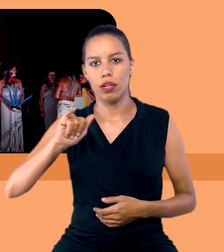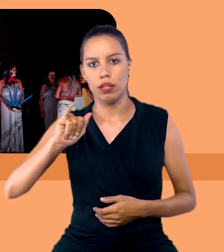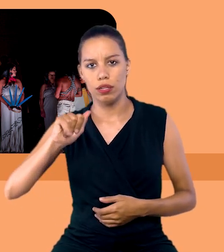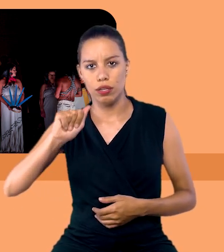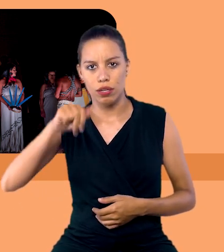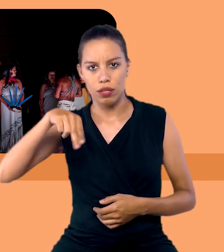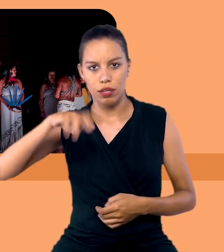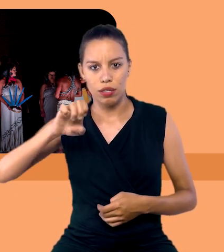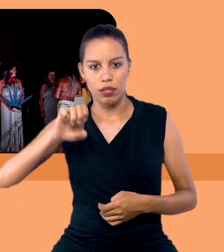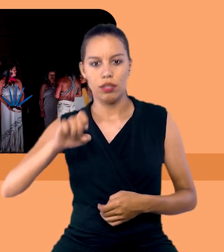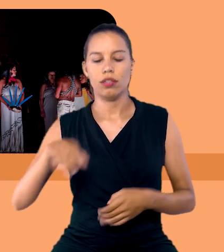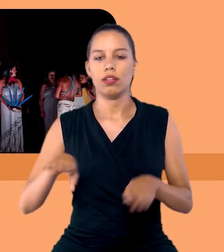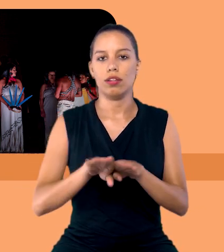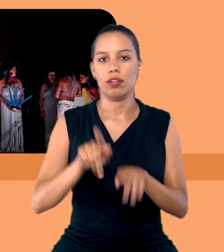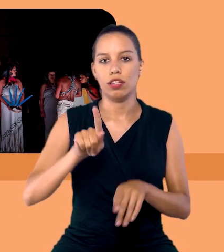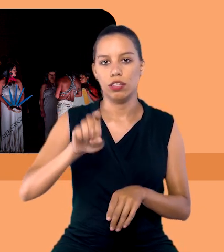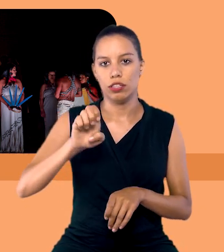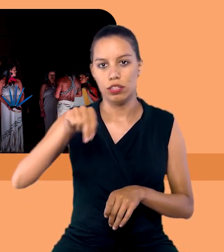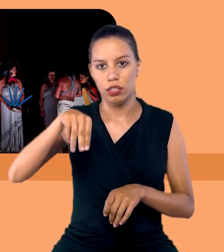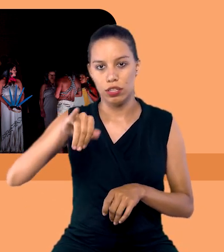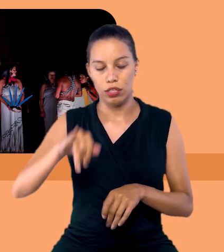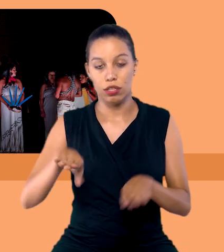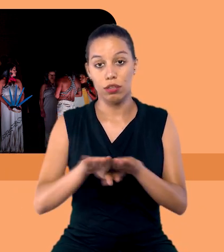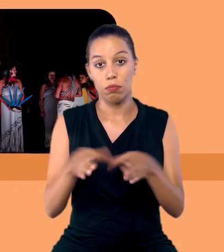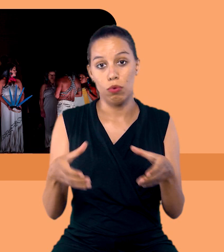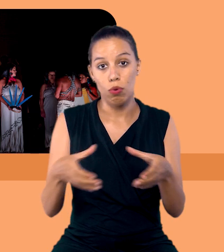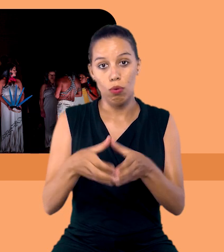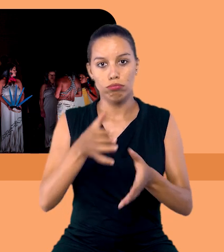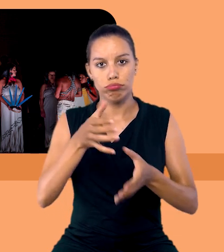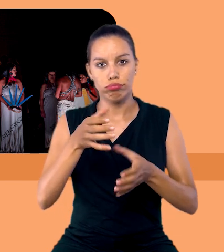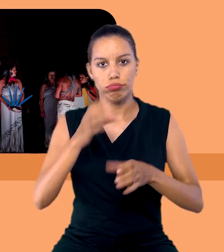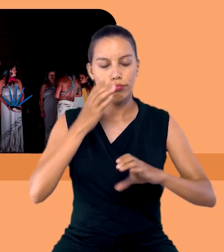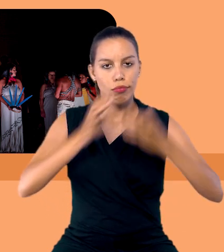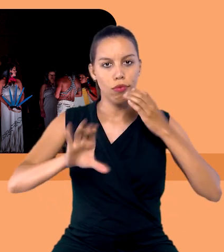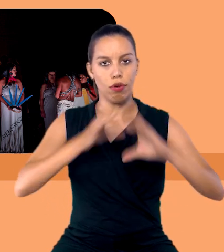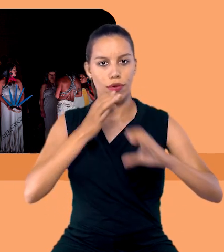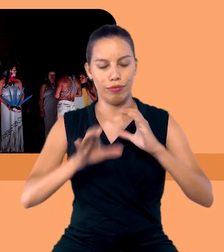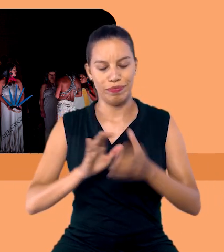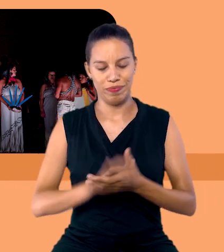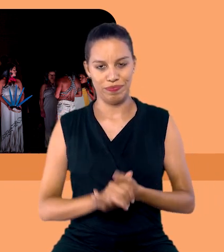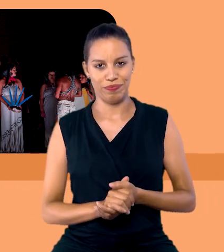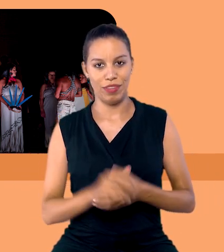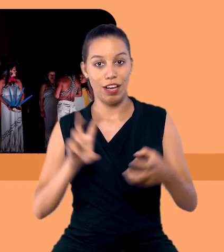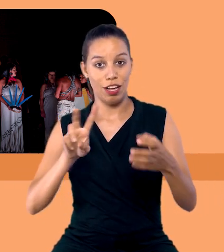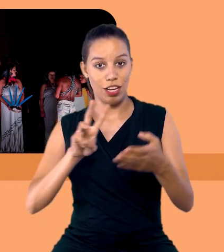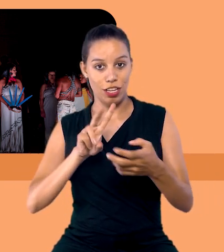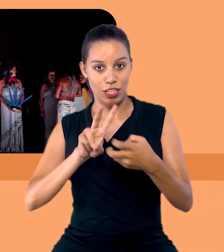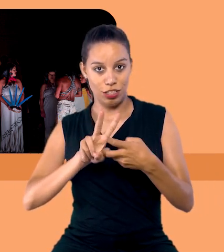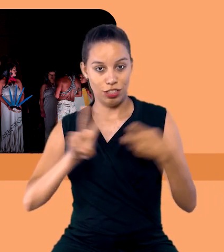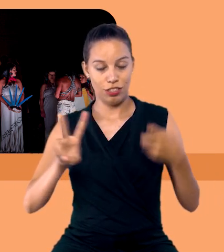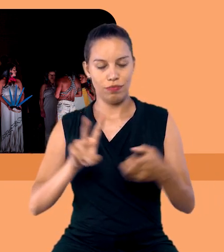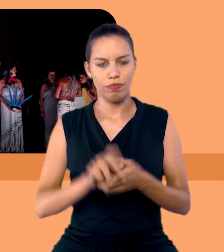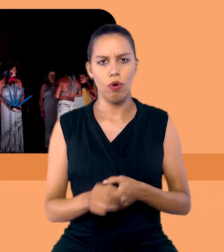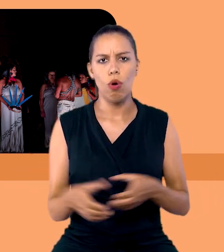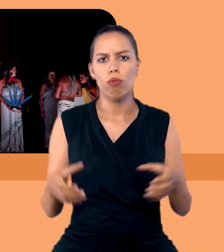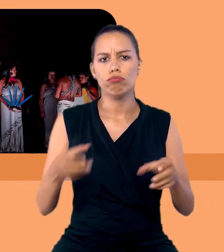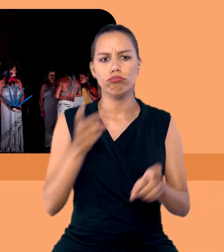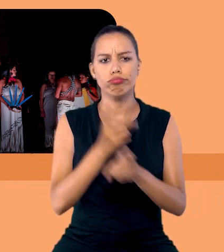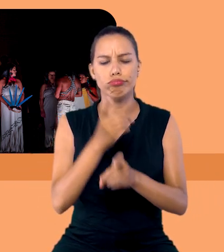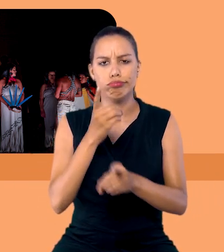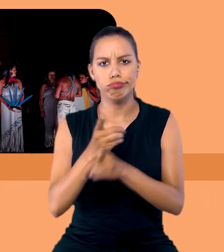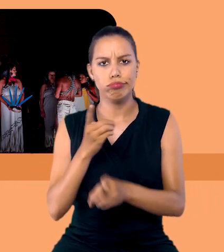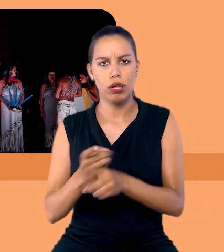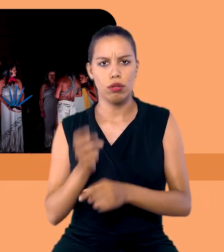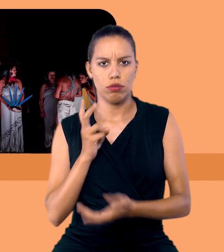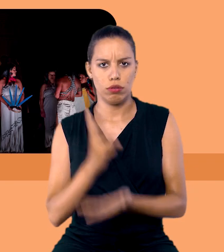Brum, Geni Nunes e a apresentação do coro Caricueri. Os encontros do Sempre um Papo são gravados e